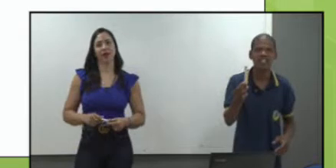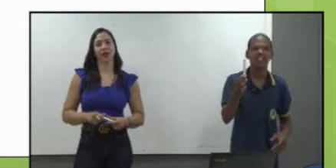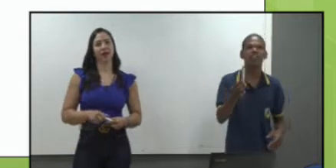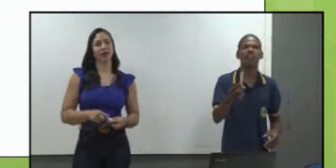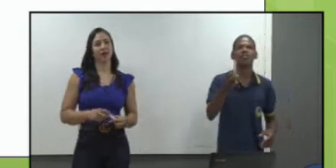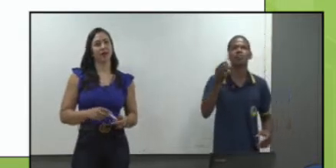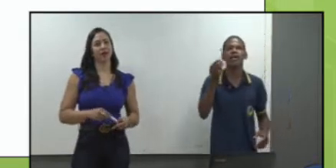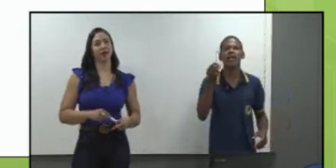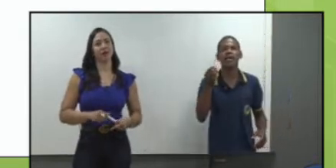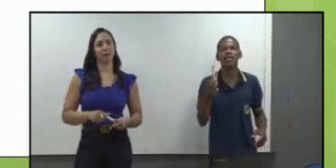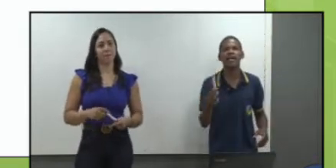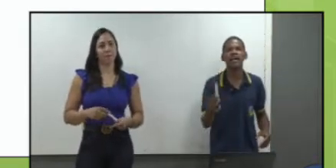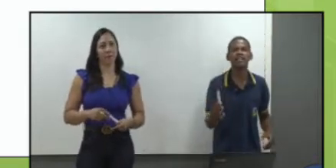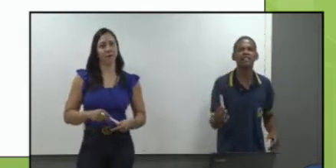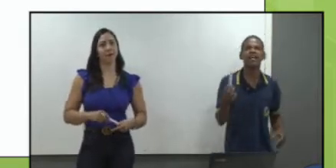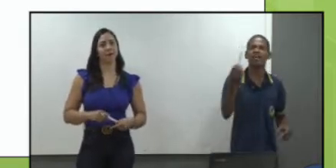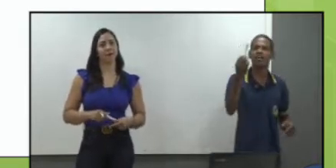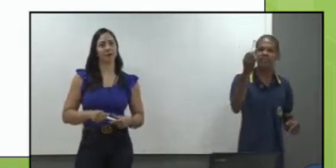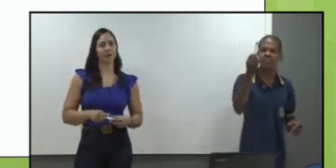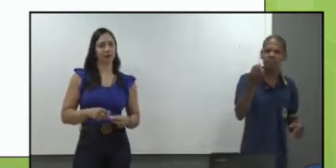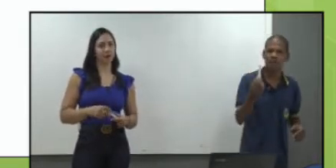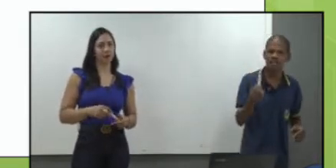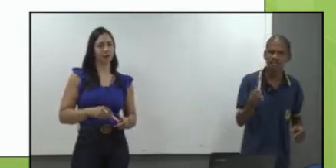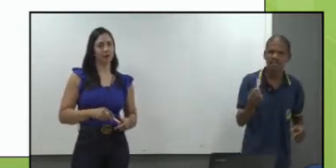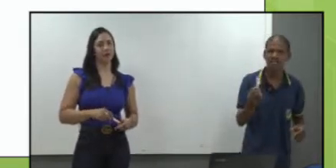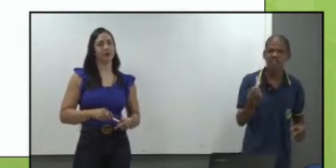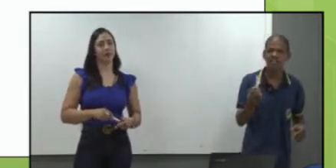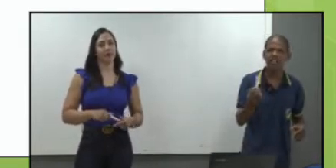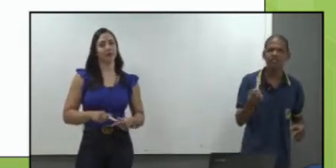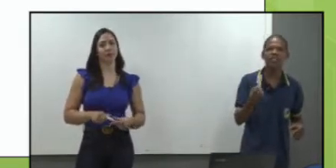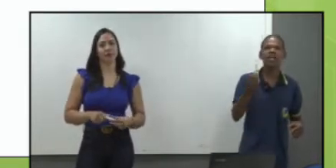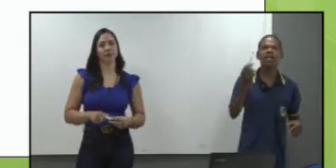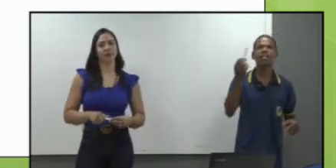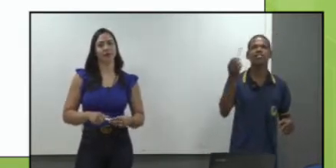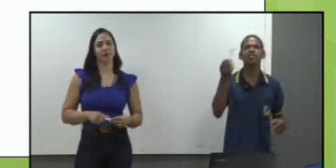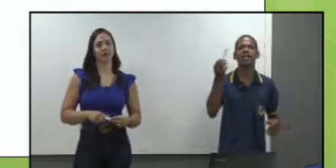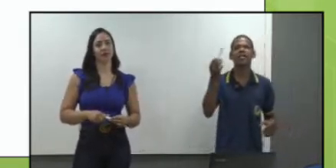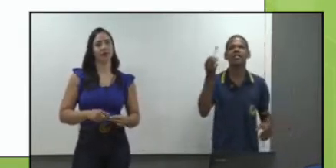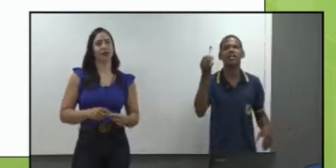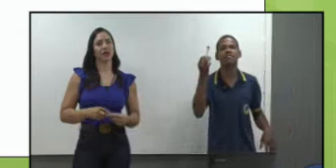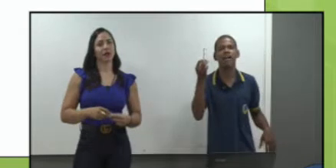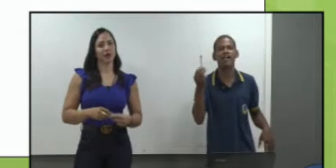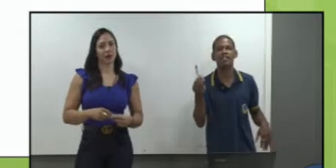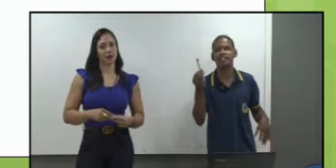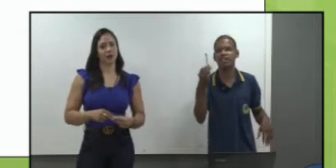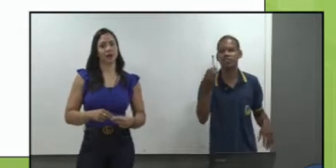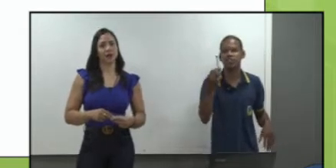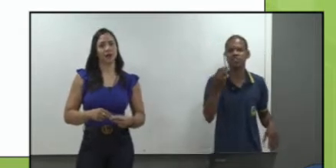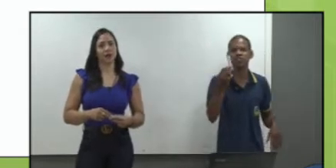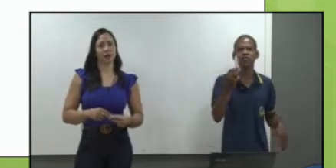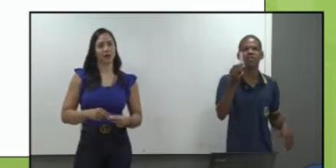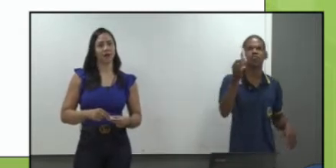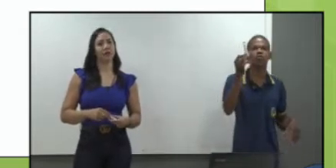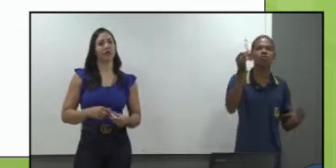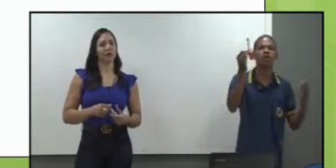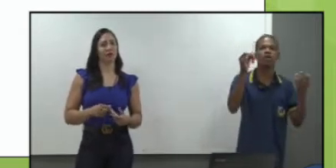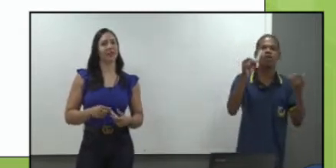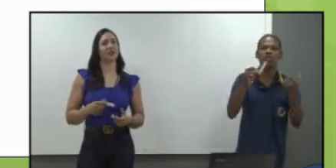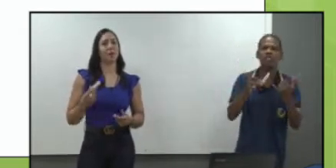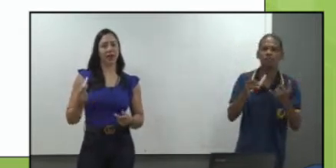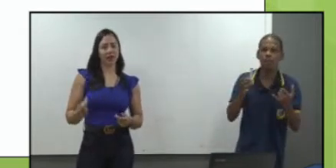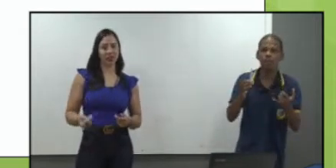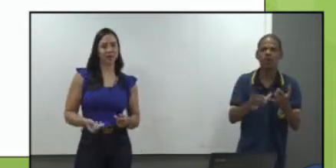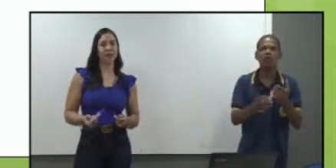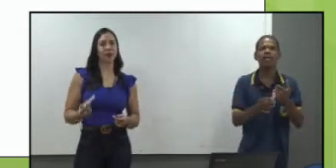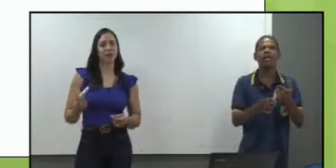indígenas, ó, para realizar rituais, tá certo? Questão da várias razões que eles usam, que com